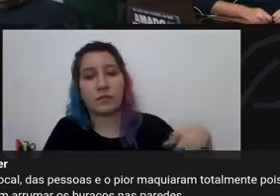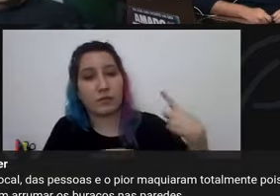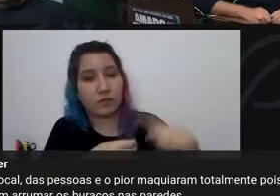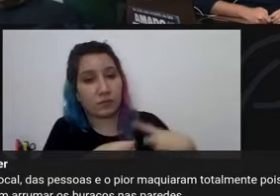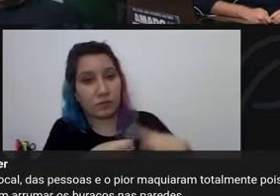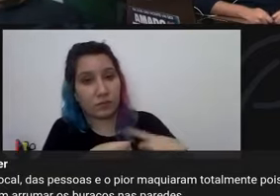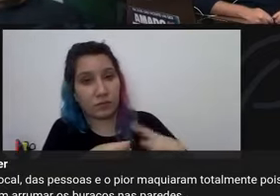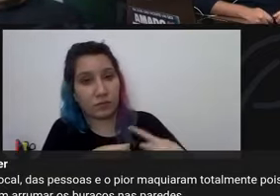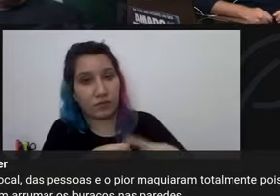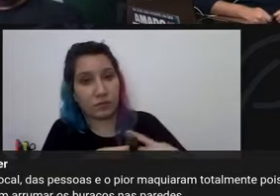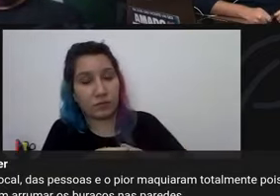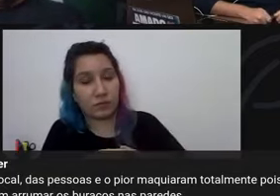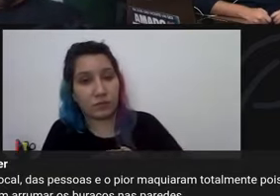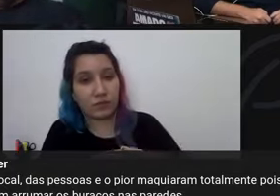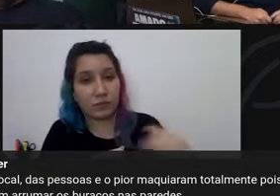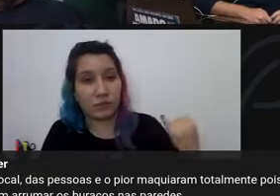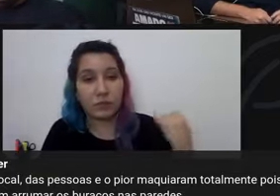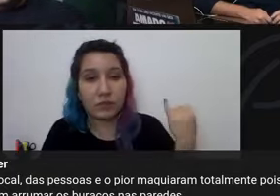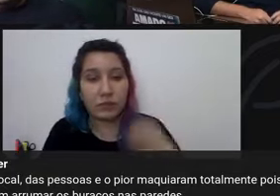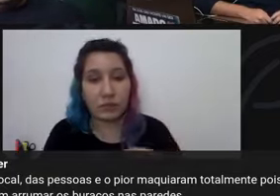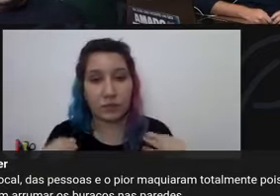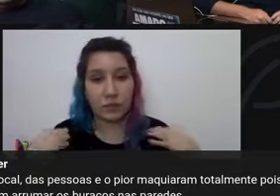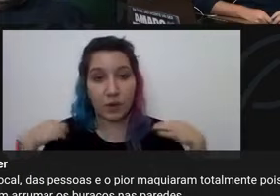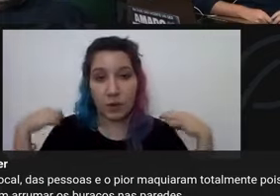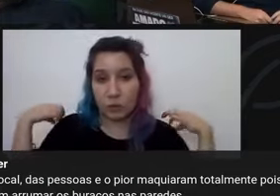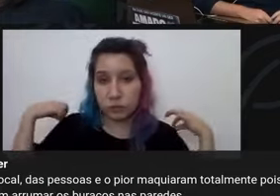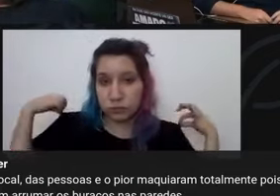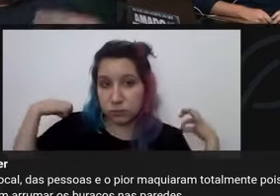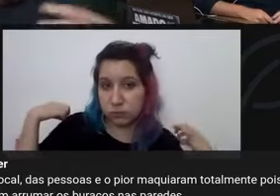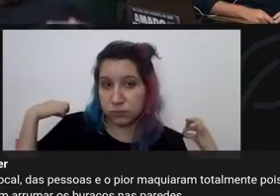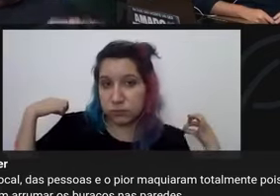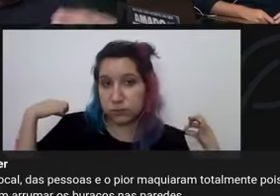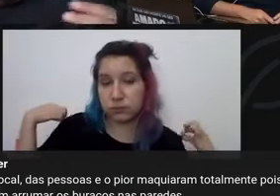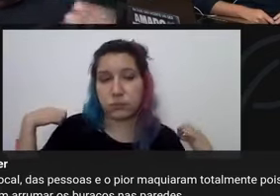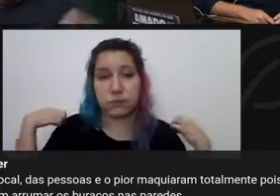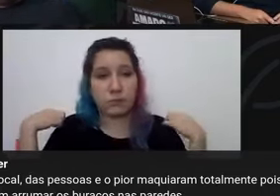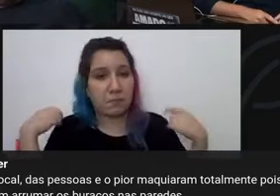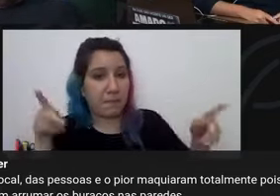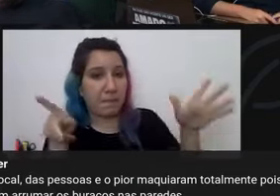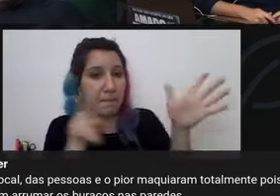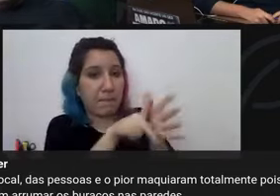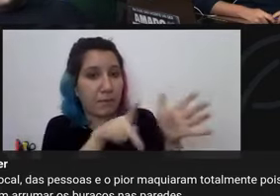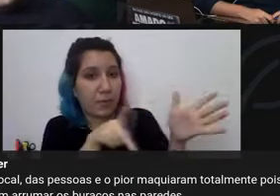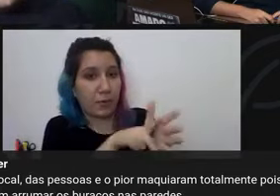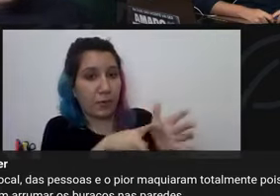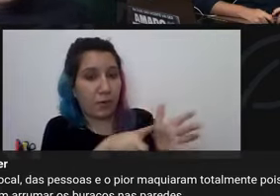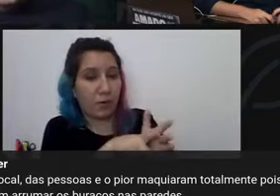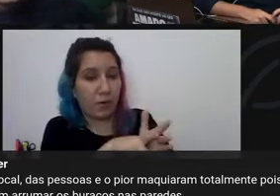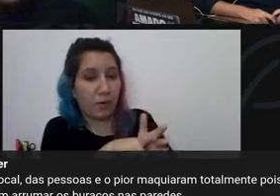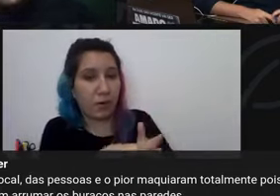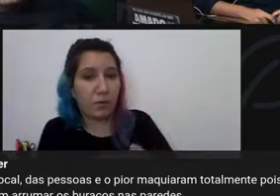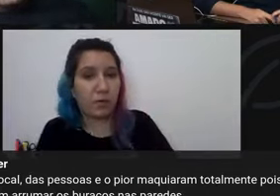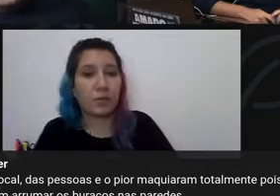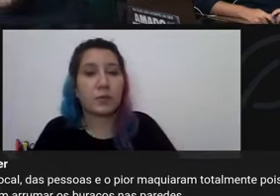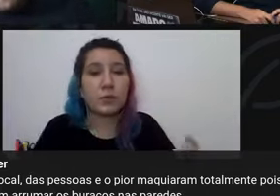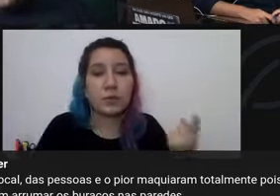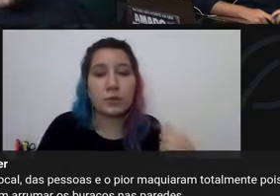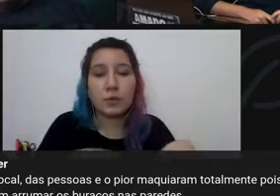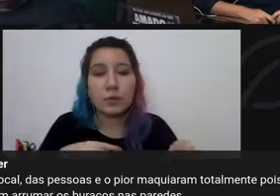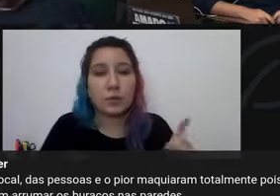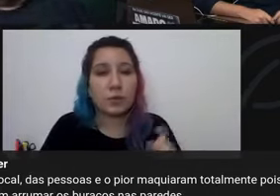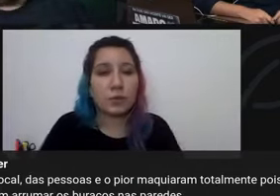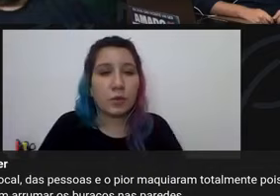que é uma lenda nossa, uma camiseta. Né? A gente precisa, a lenda da feiticeira é algo lindíssimo,